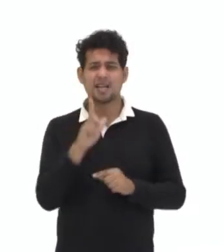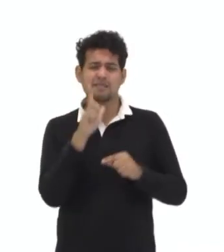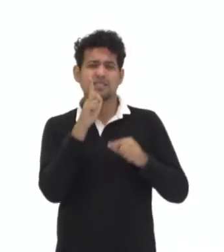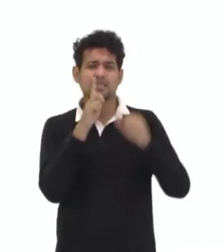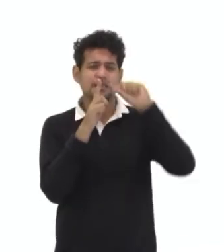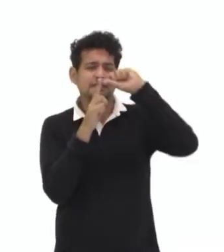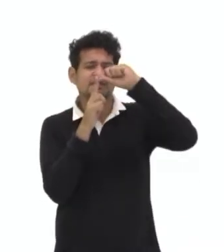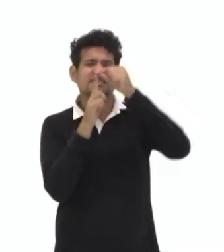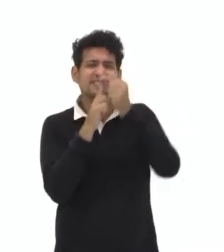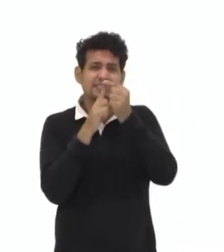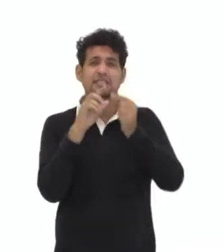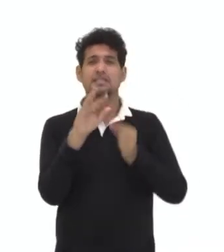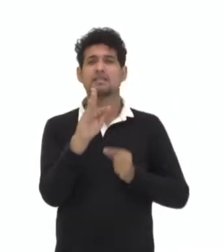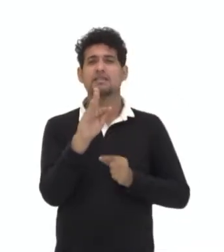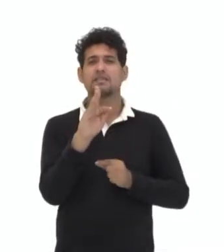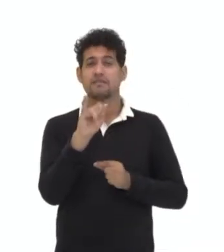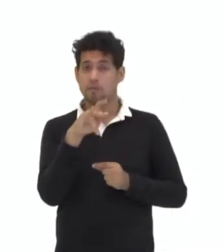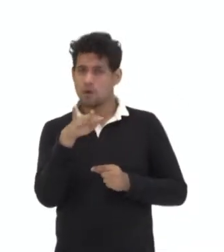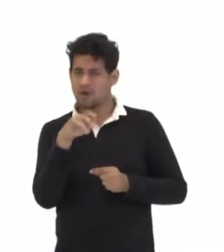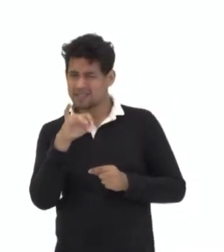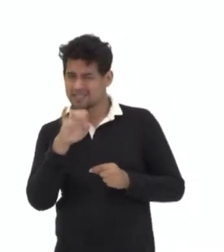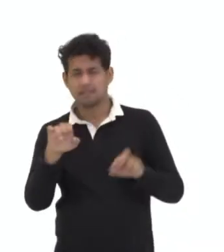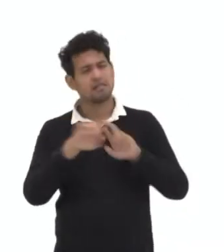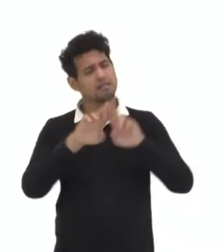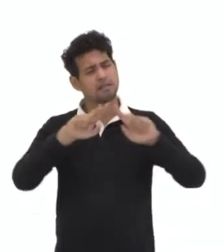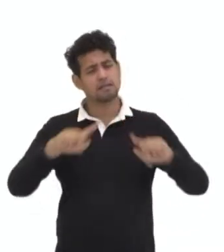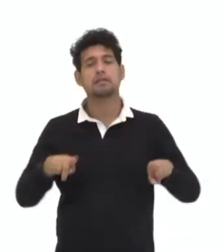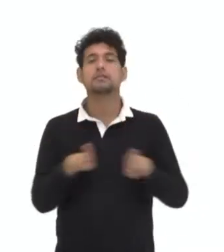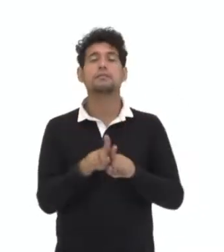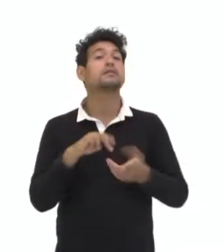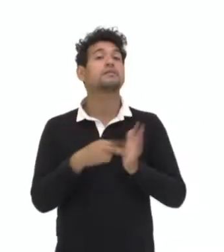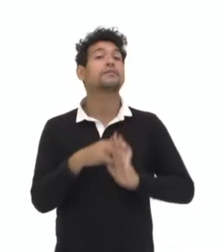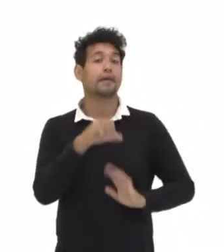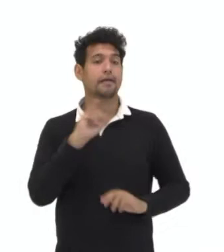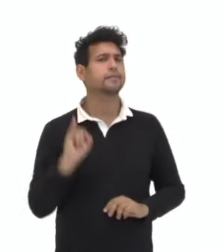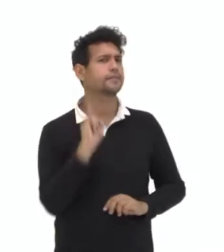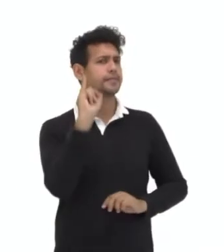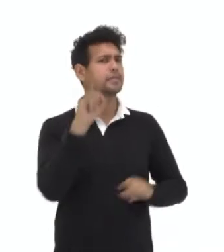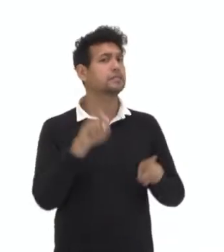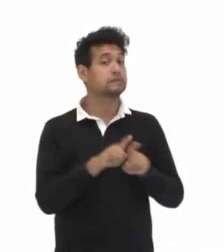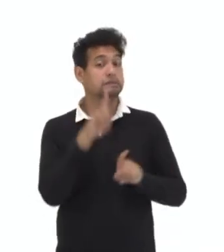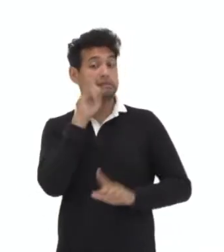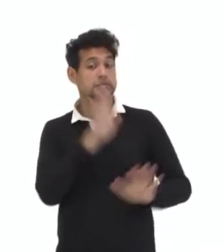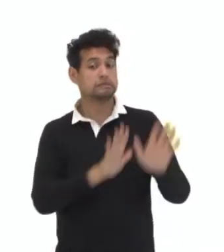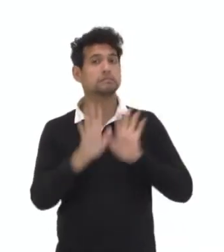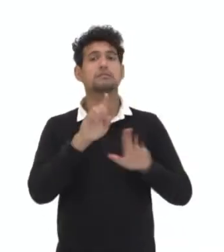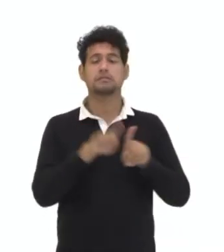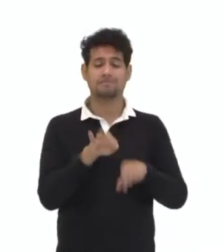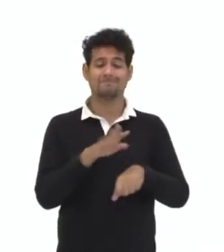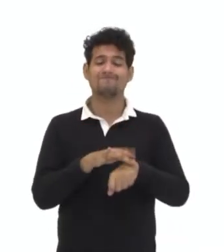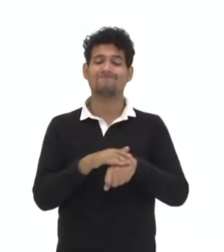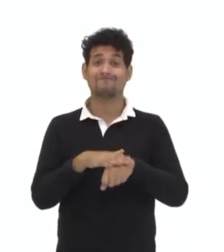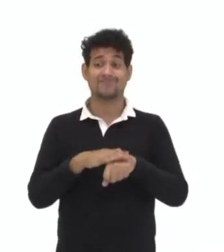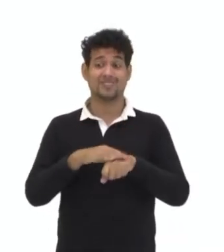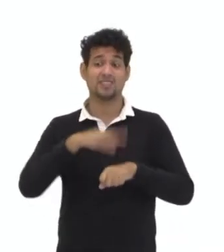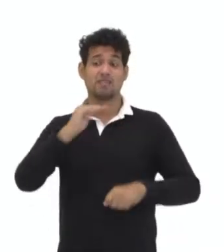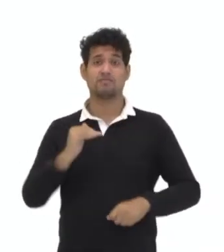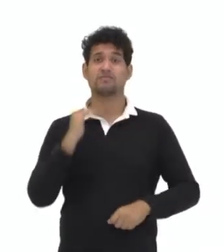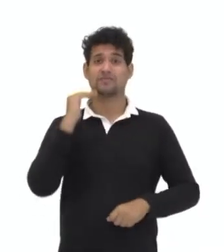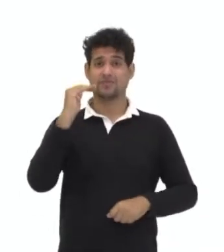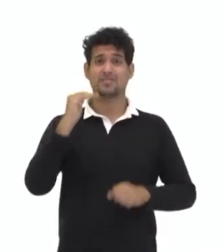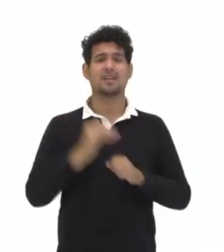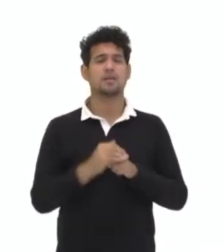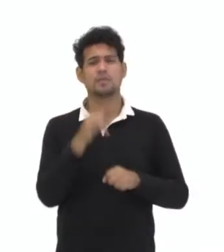distopia testicular e varicocele, as quais são importantes fatores de risco para doenças da vida adulta, como câncer